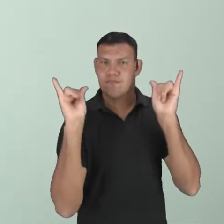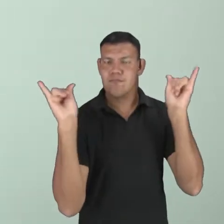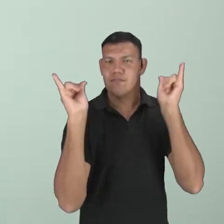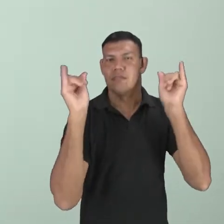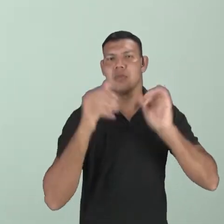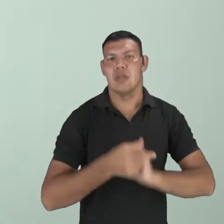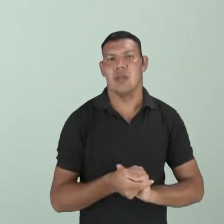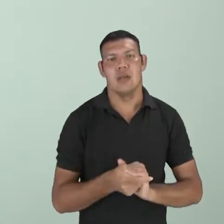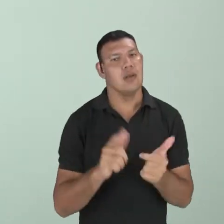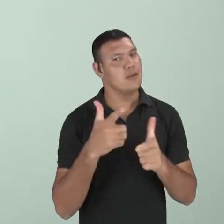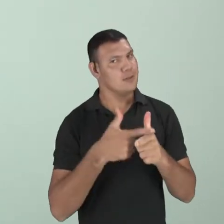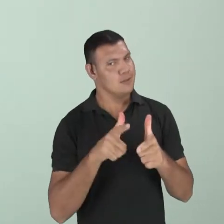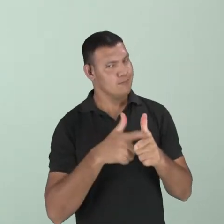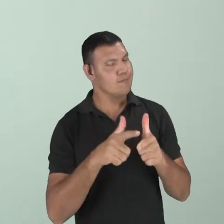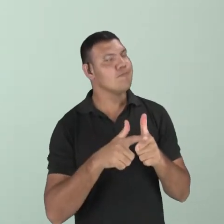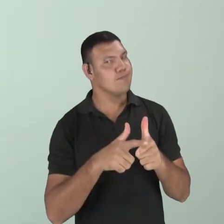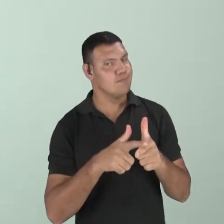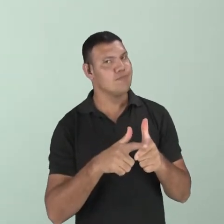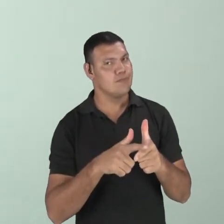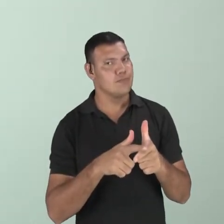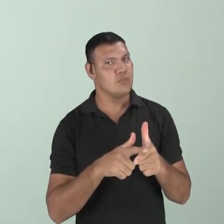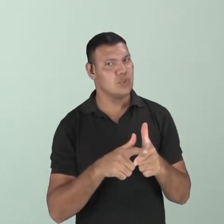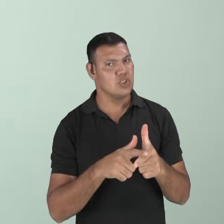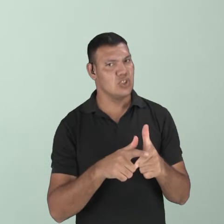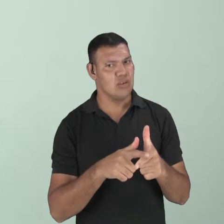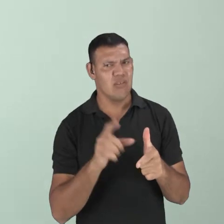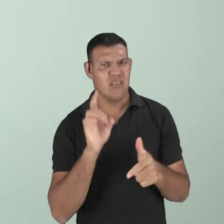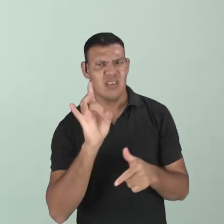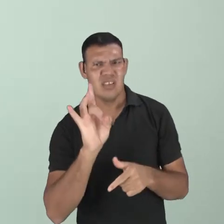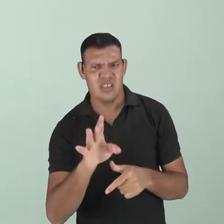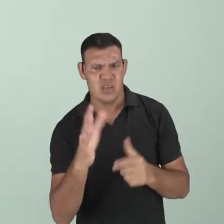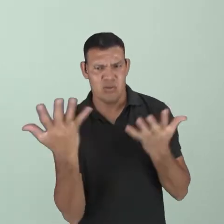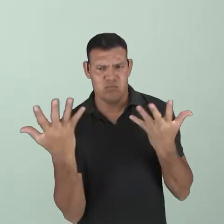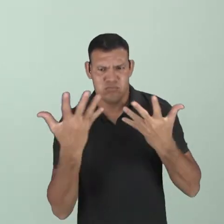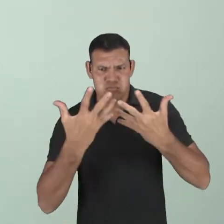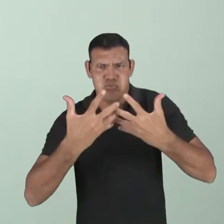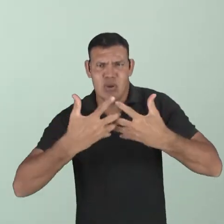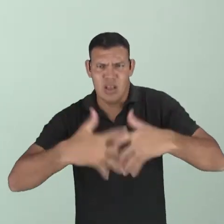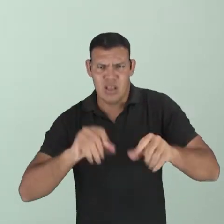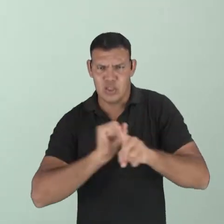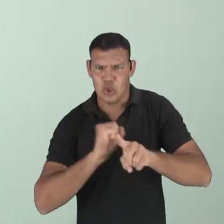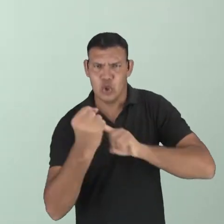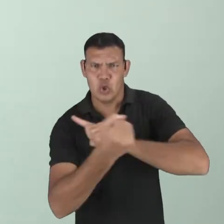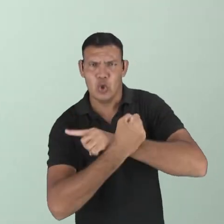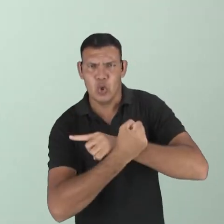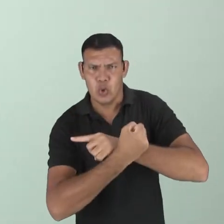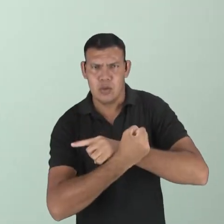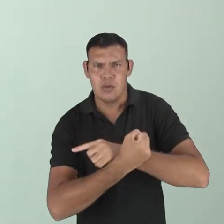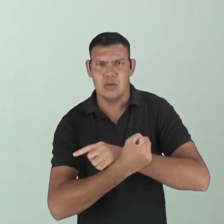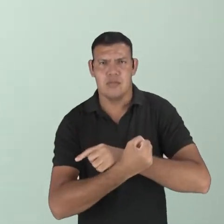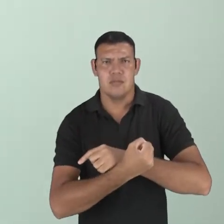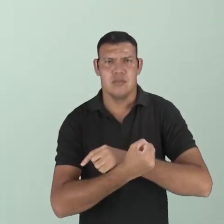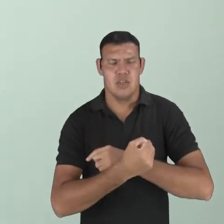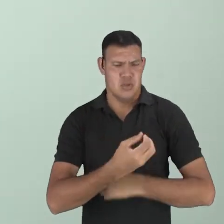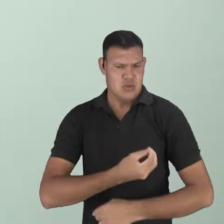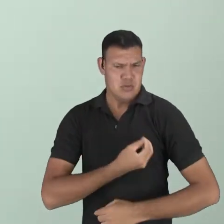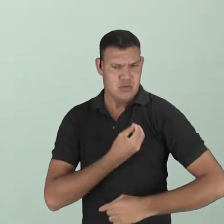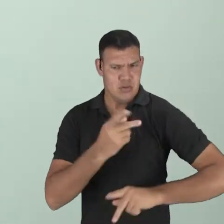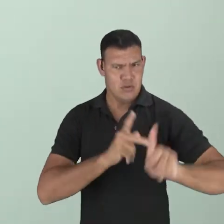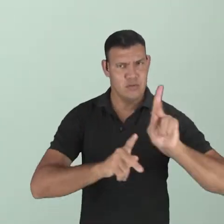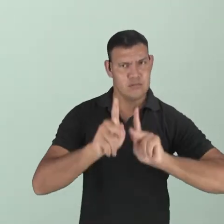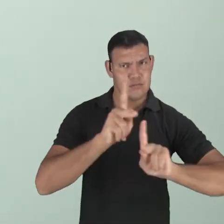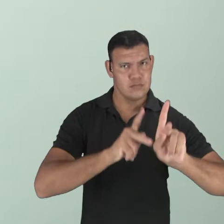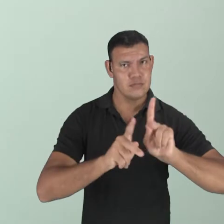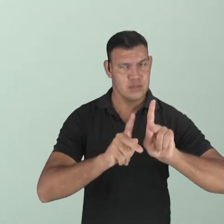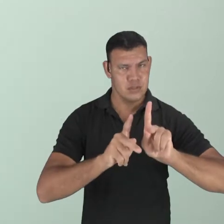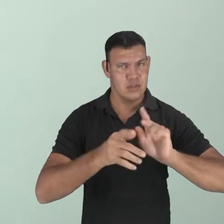a questão ambiental, ela não interfere somente a questão social, da vida da população,